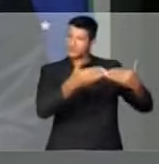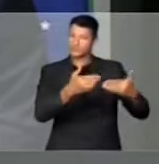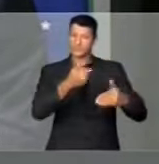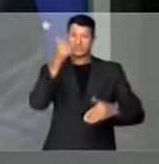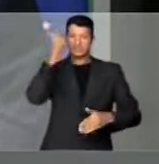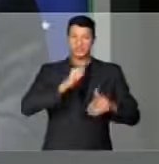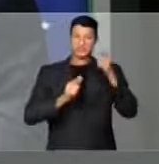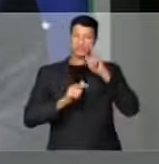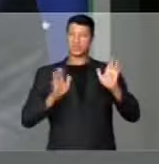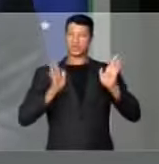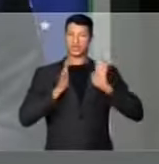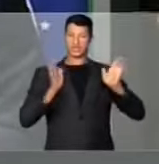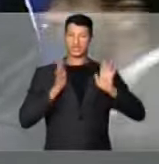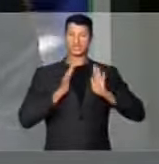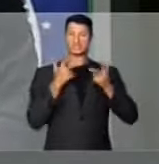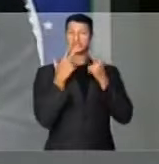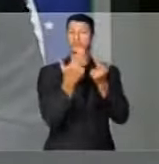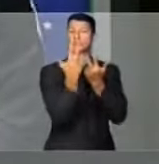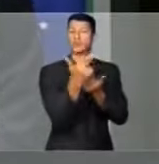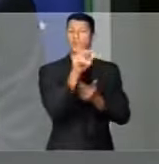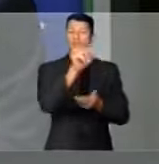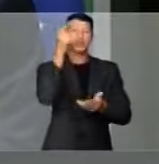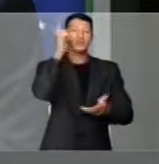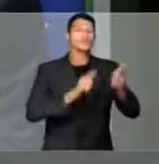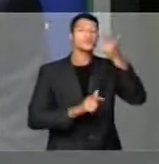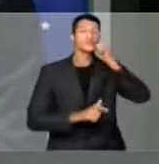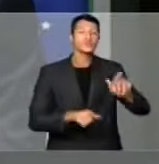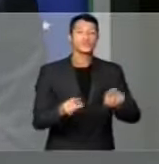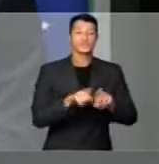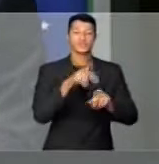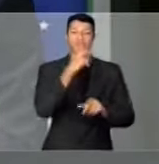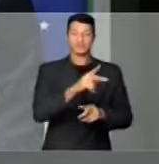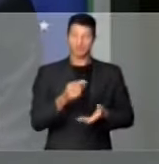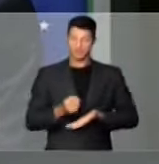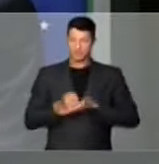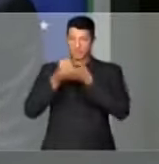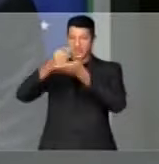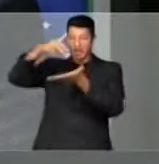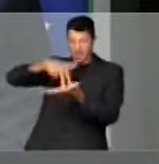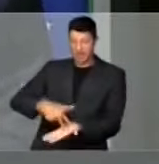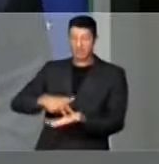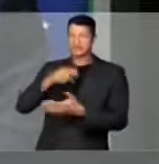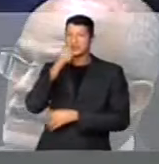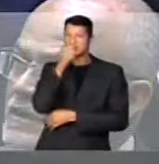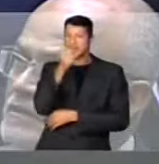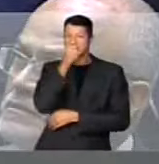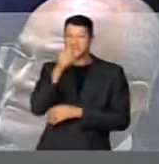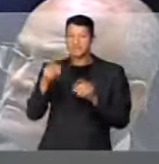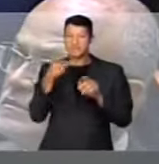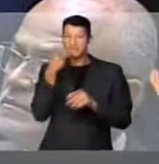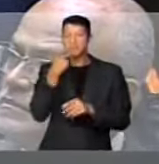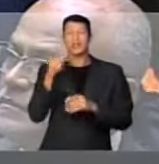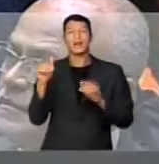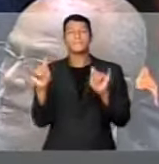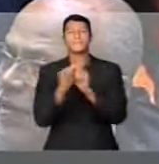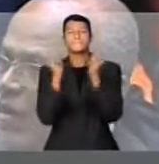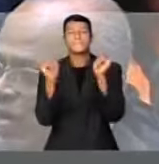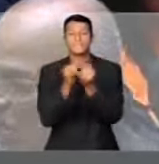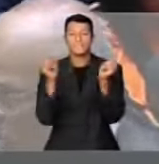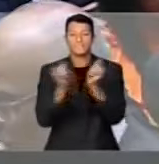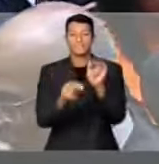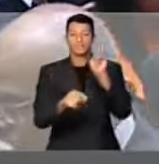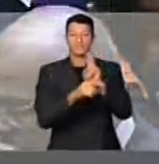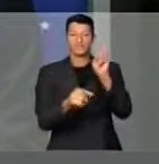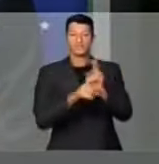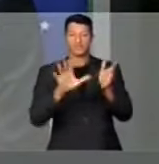adquiriu patrimônio do jeito que Vossa Excelência adquiriu, suba nessa tribuna para falar estas asneiras,